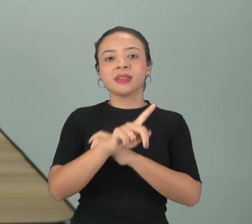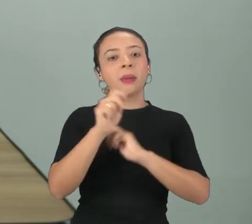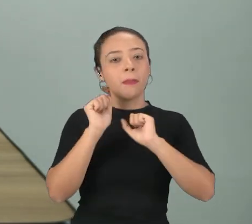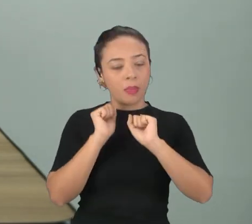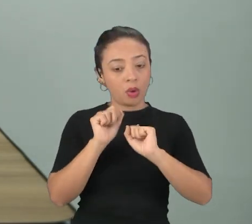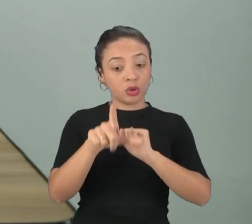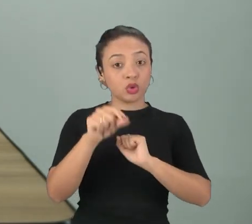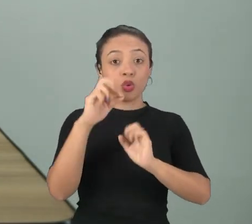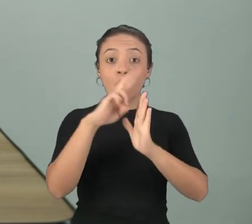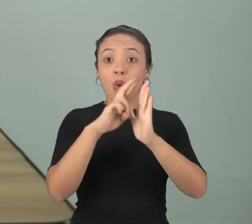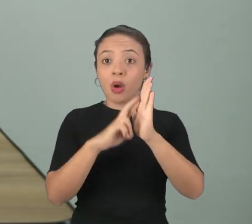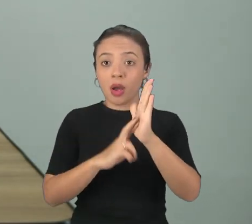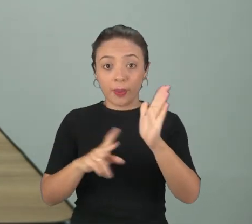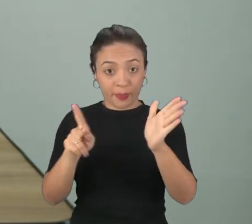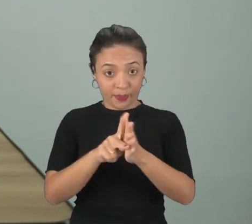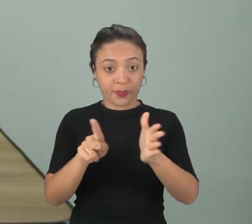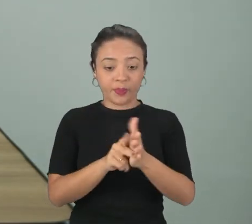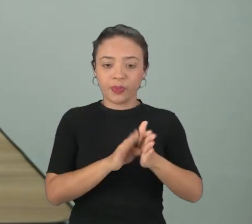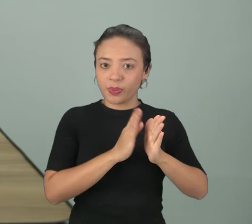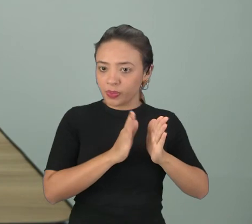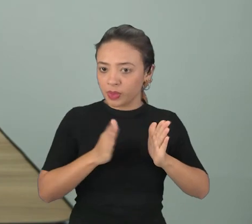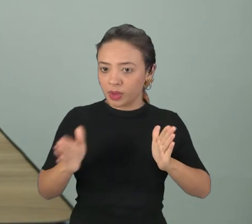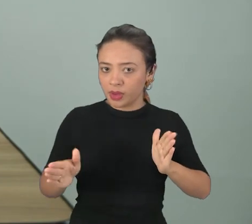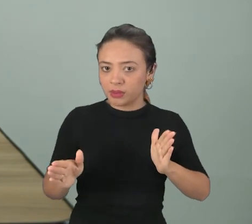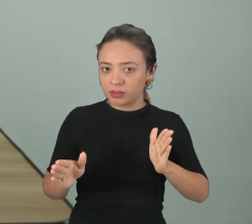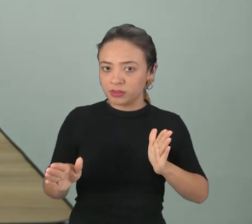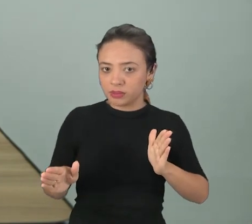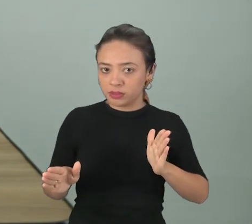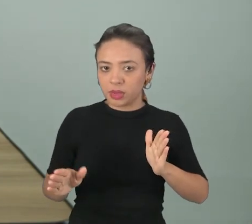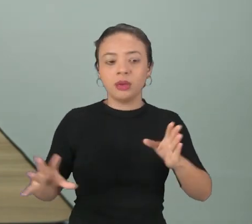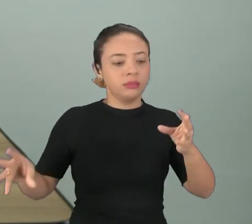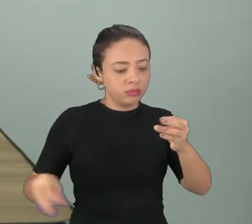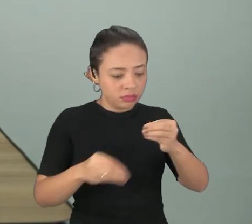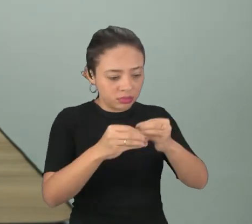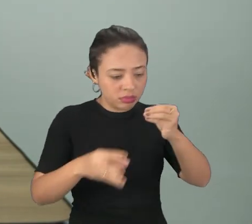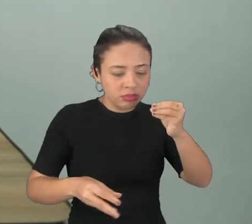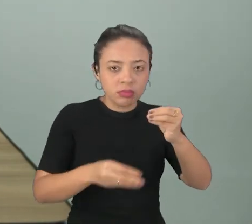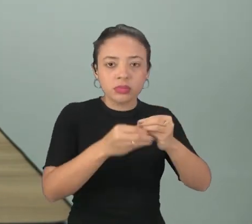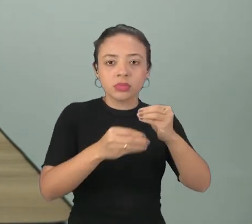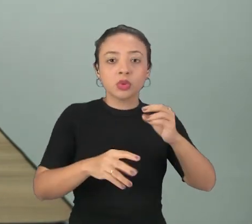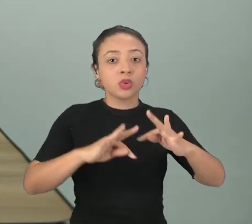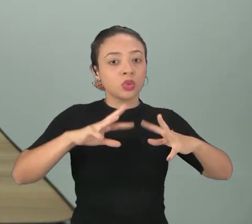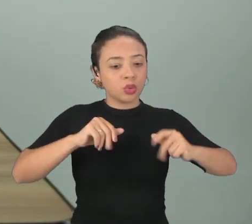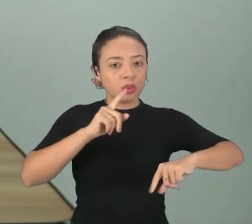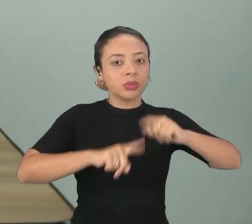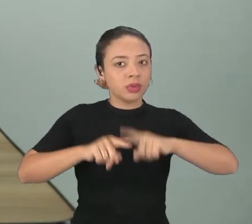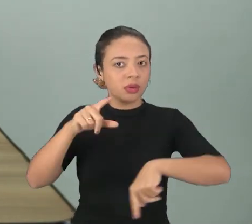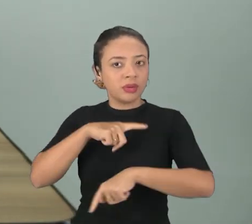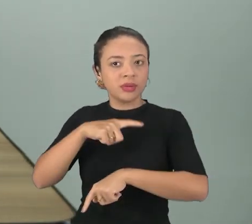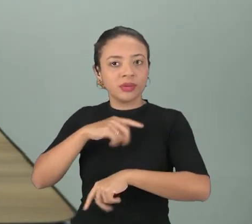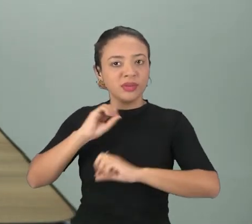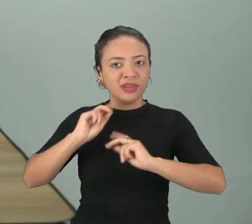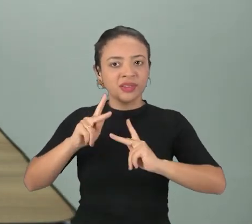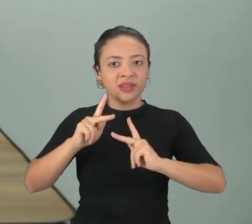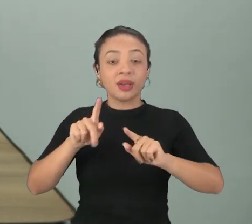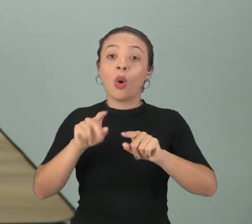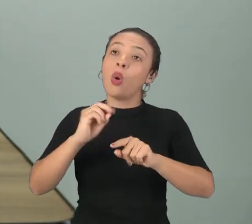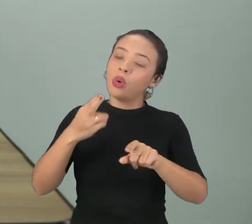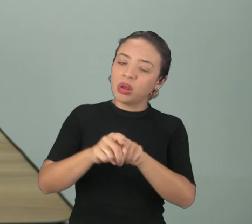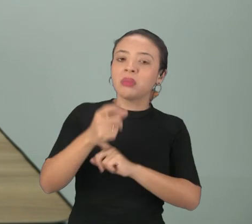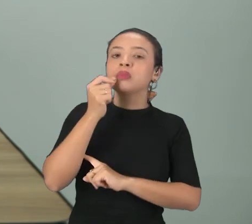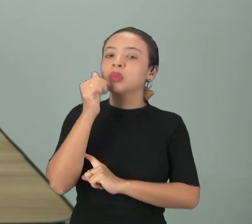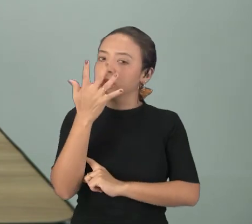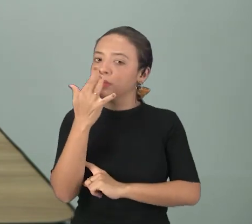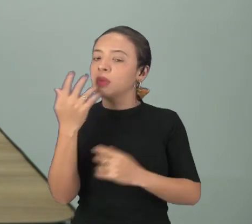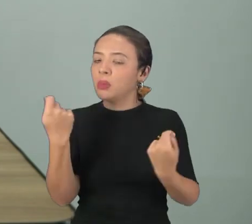você pode estabelecer um padrão de sequência e assim você vai completando aquela sequência com os objetos que você tiver ou até mesmo com